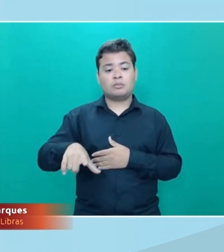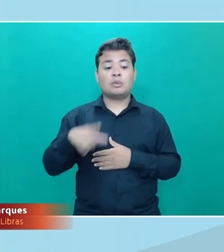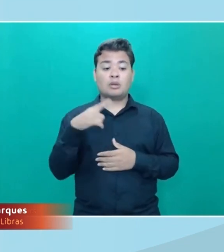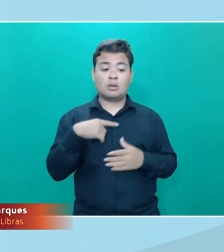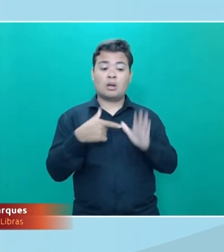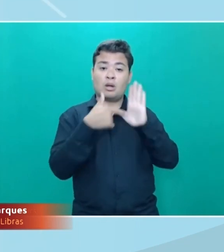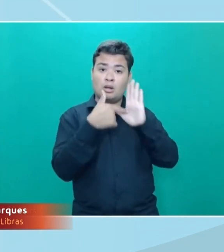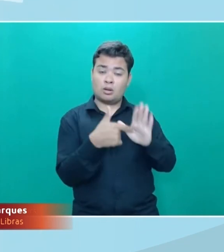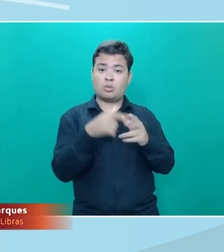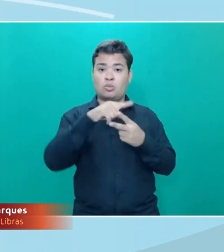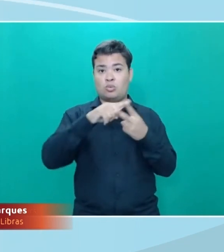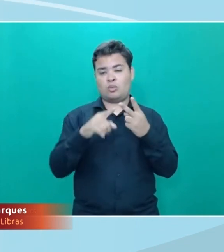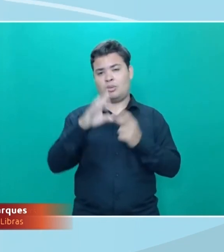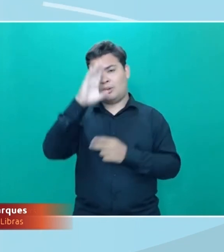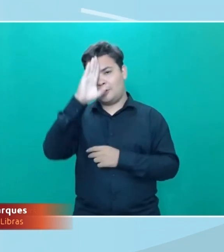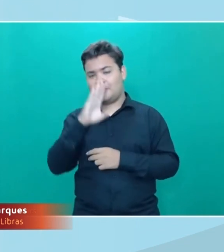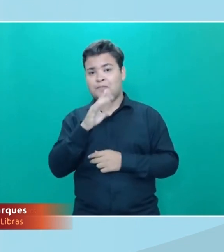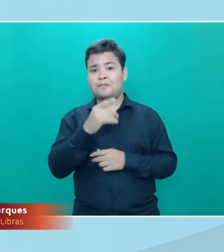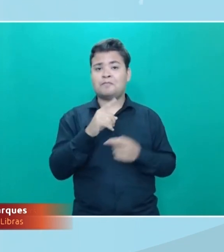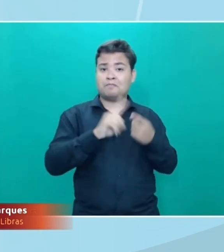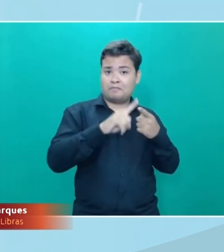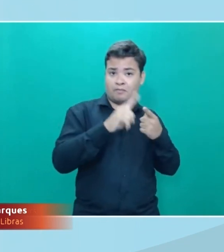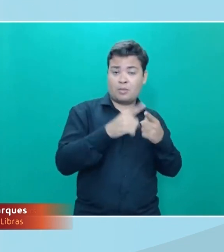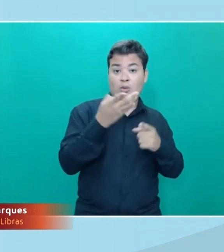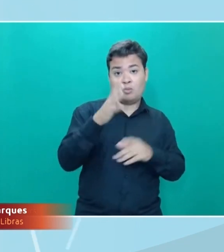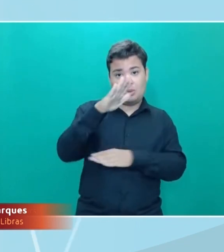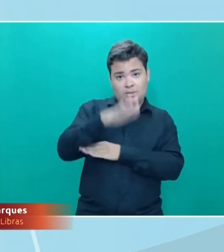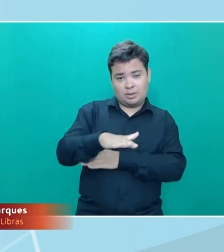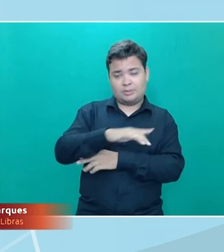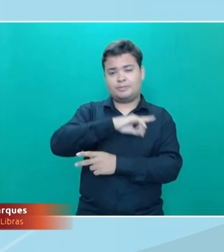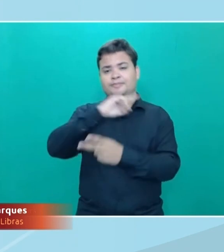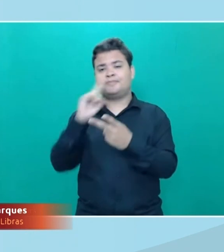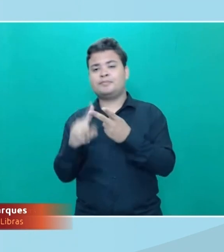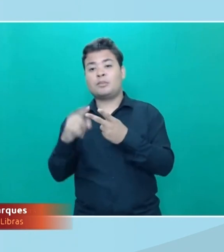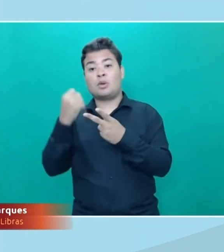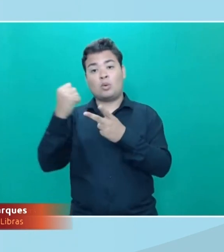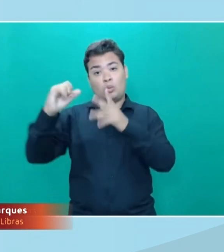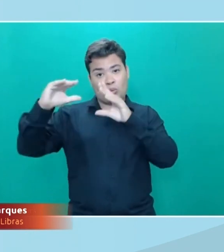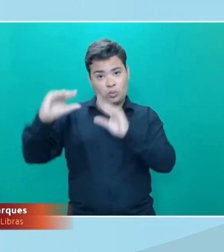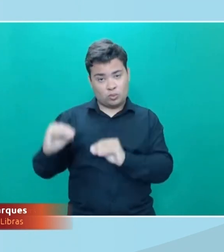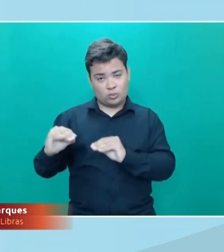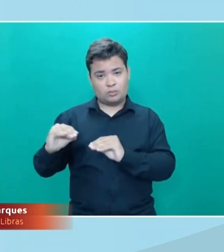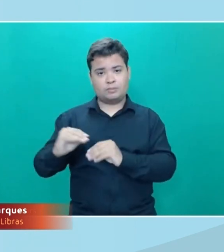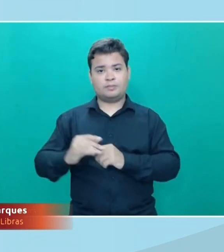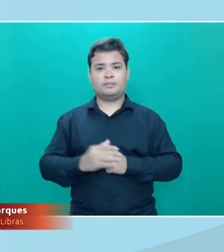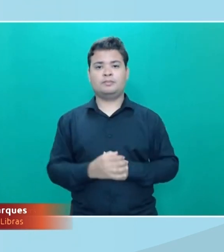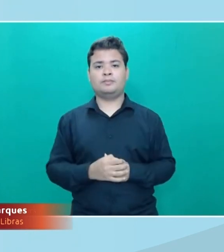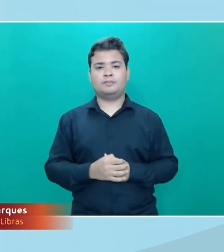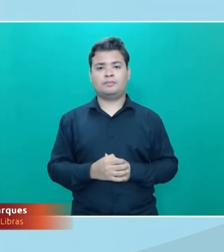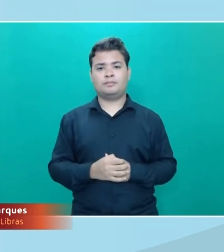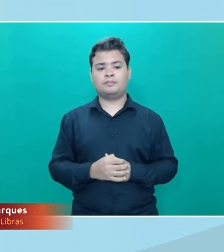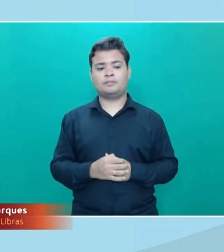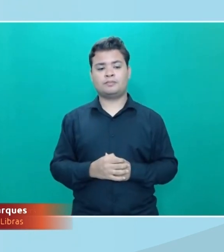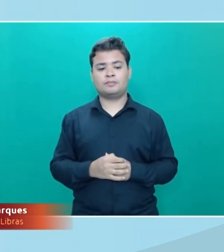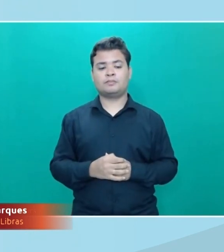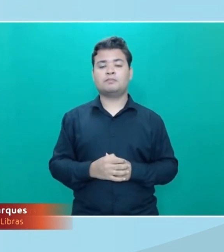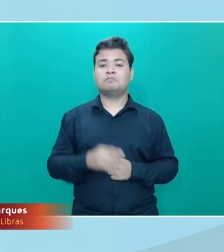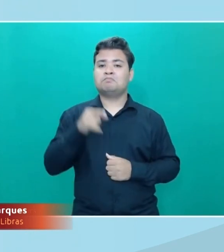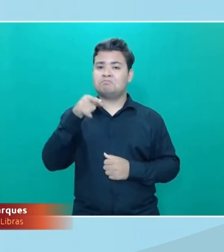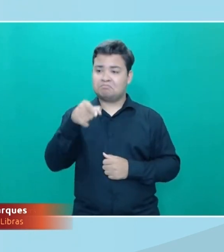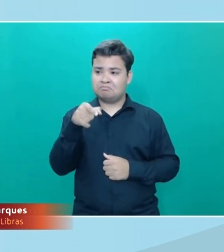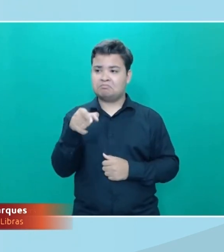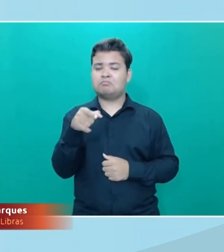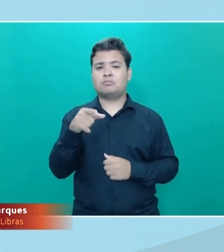A primeira às 4 horas da tarde e a outra às 8 horas da noite. Esse espetáculo